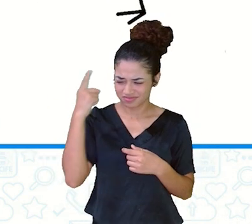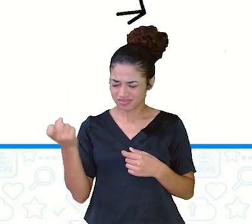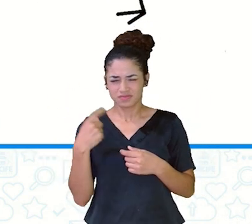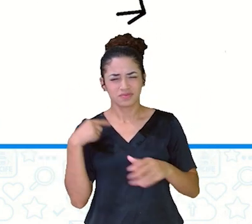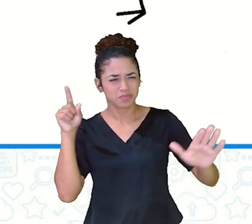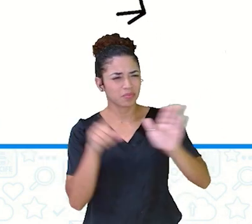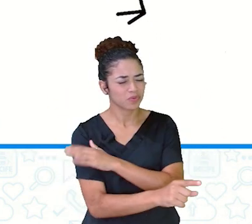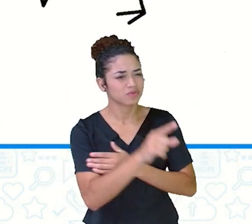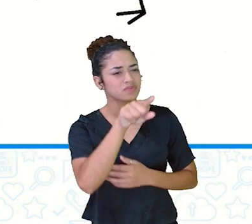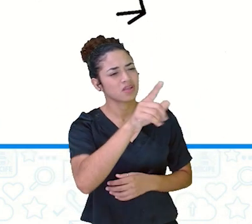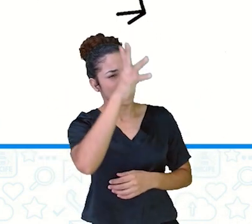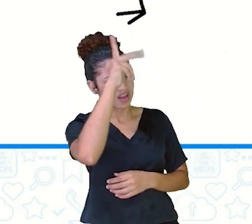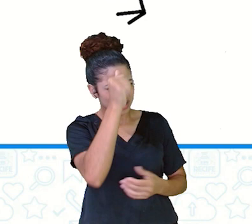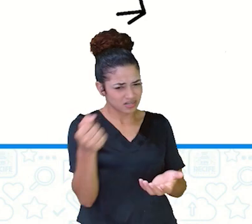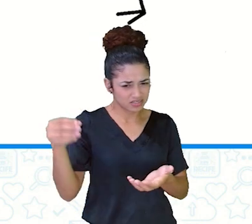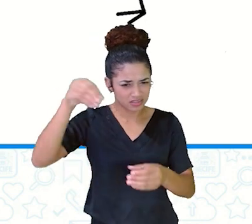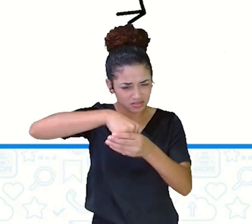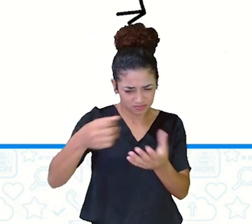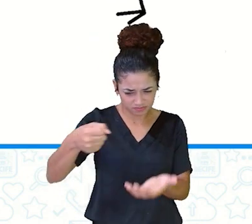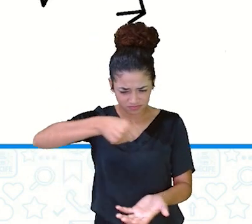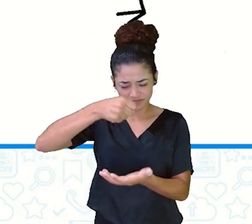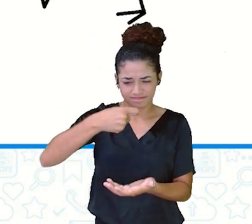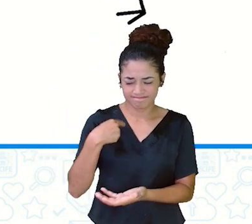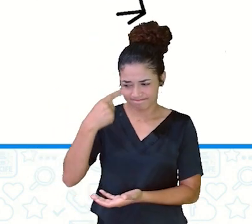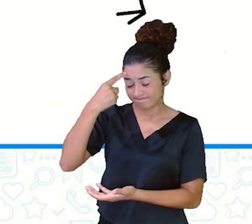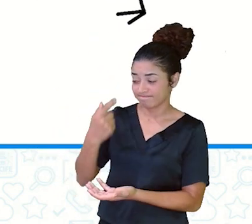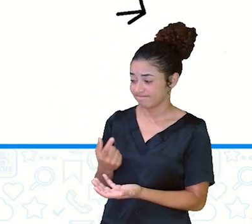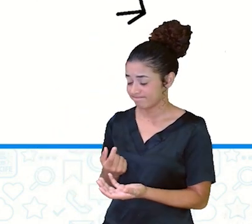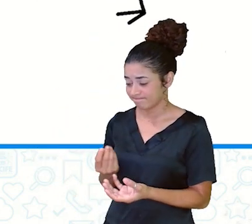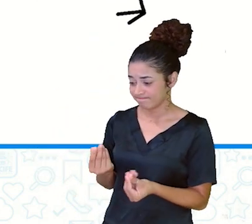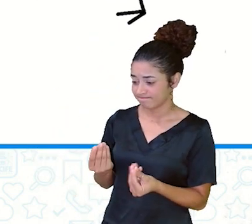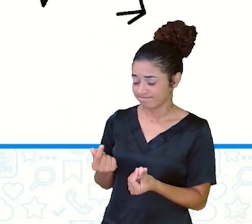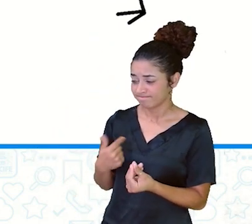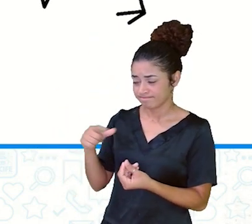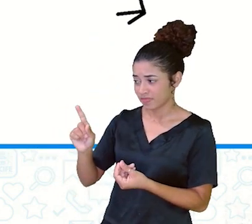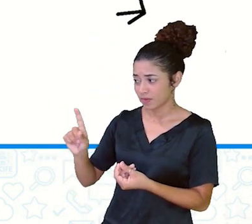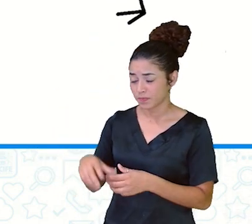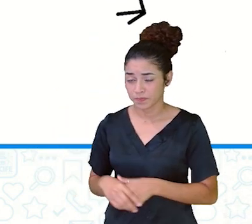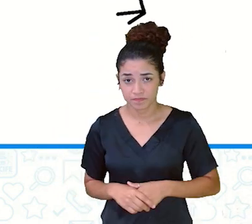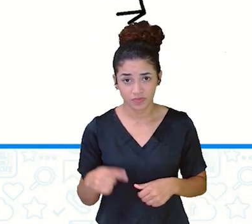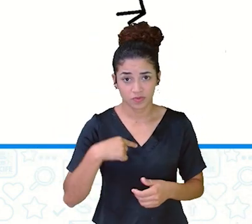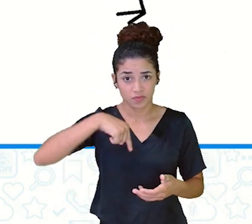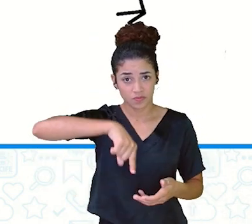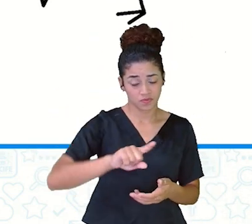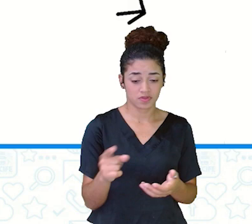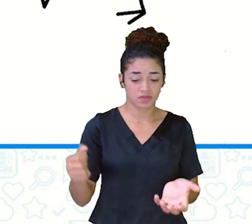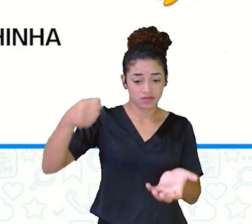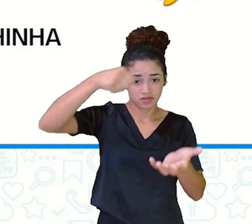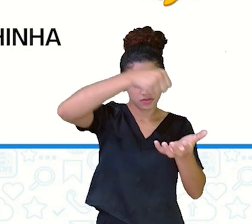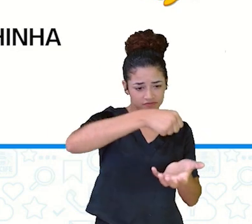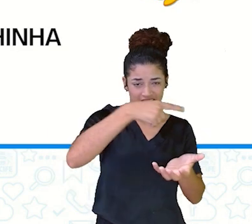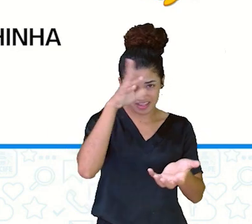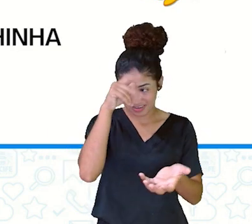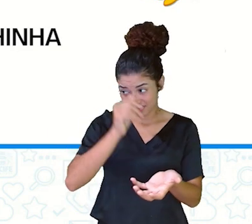na cesta?" Amélia pensou e respondeu: não, senhor. Estou levando uma galinha nenhuma